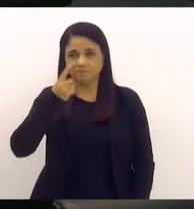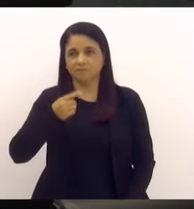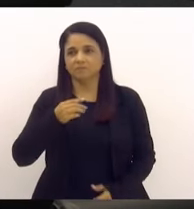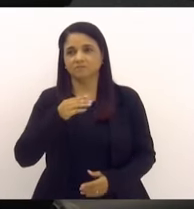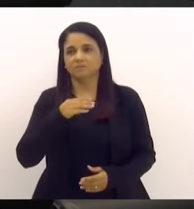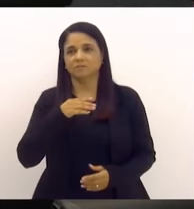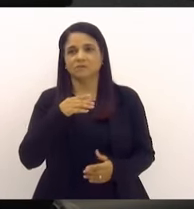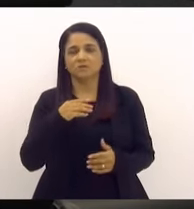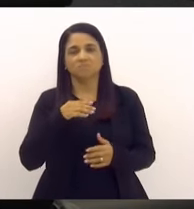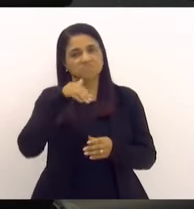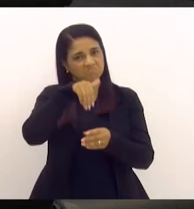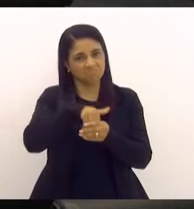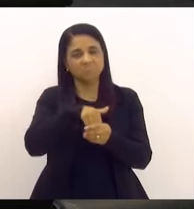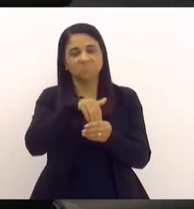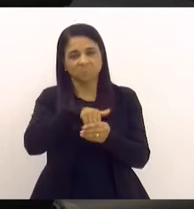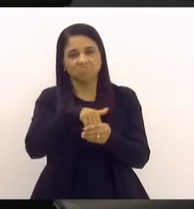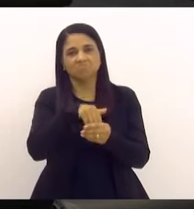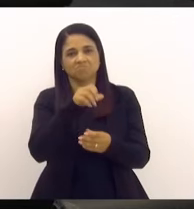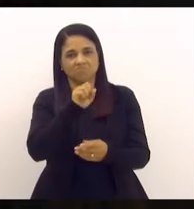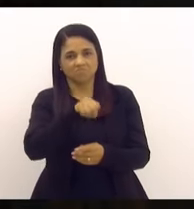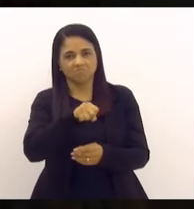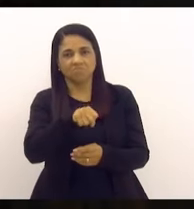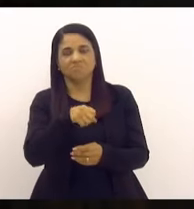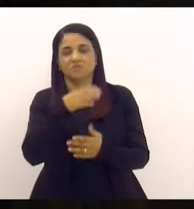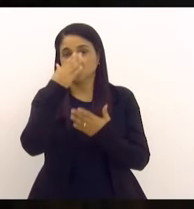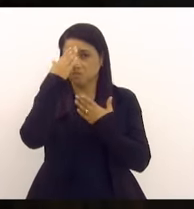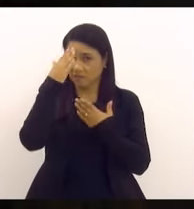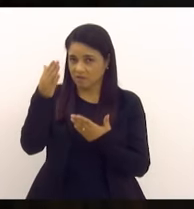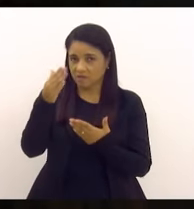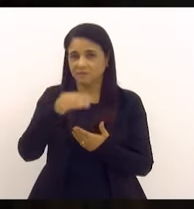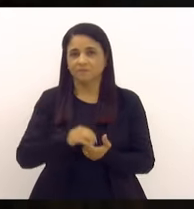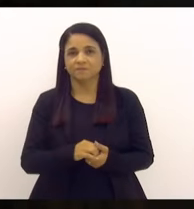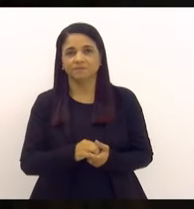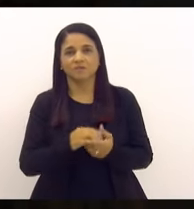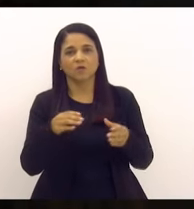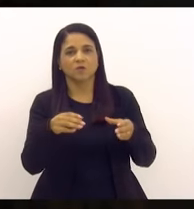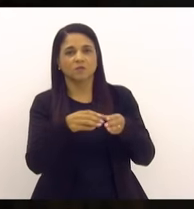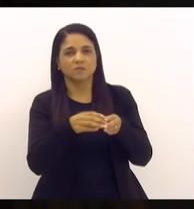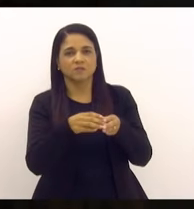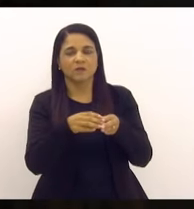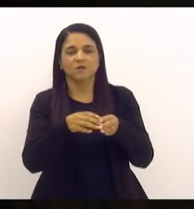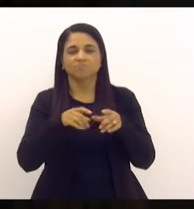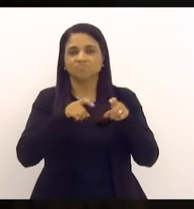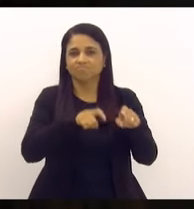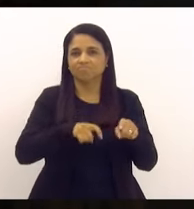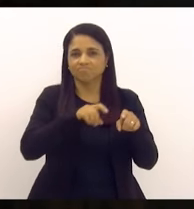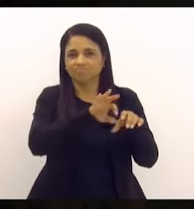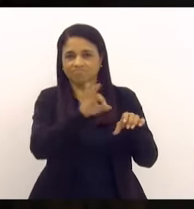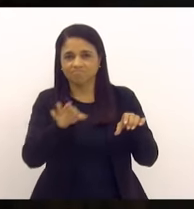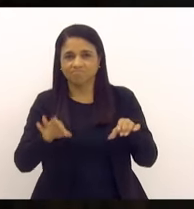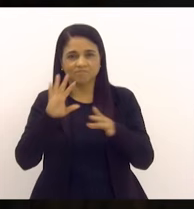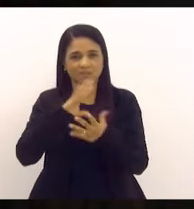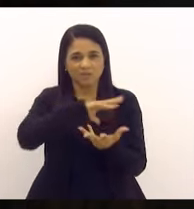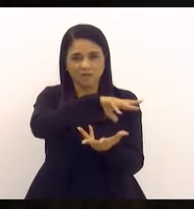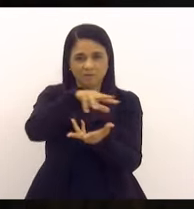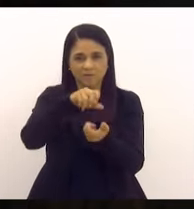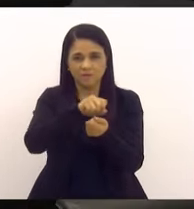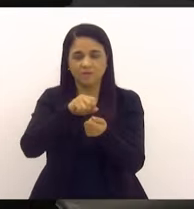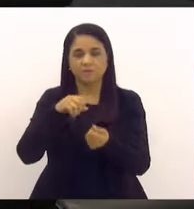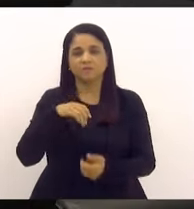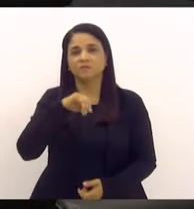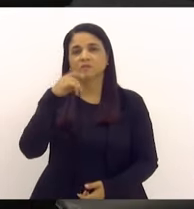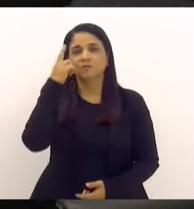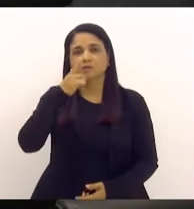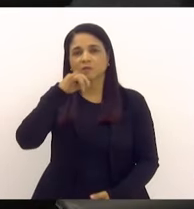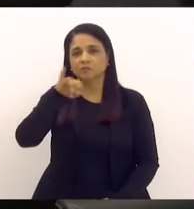Parecer favorável. Muito obrigado, Val. Pela Comissão de Saneamento Ambiental, deputado Jari Oliveira.